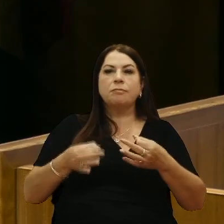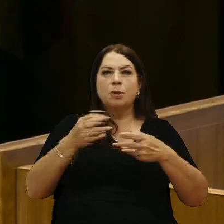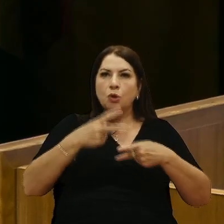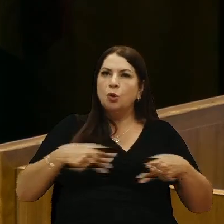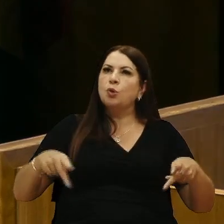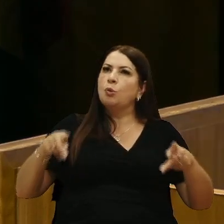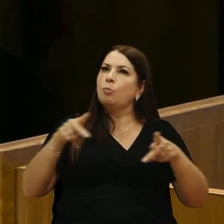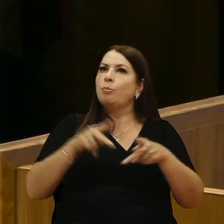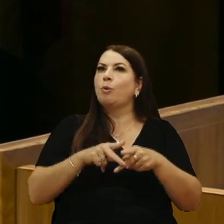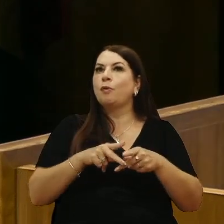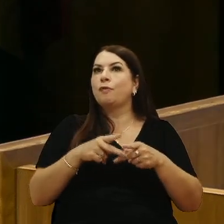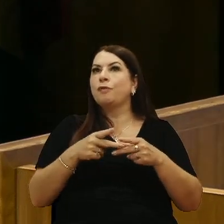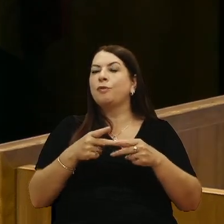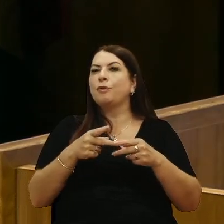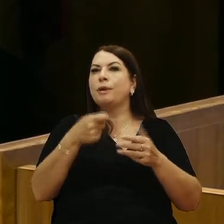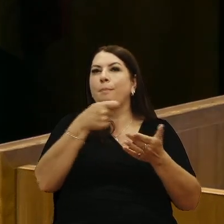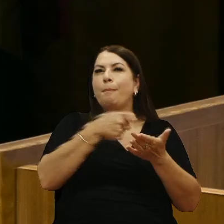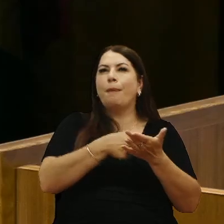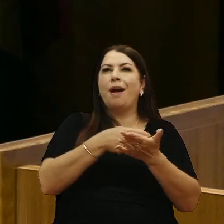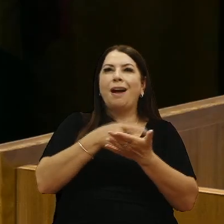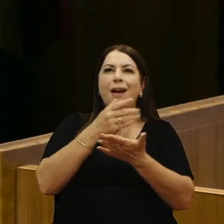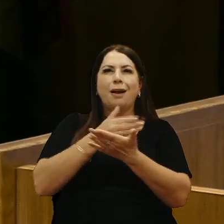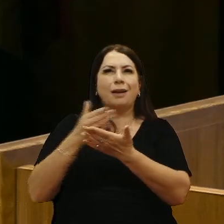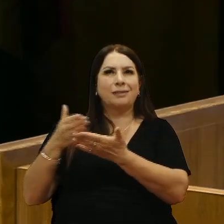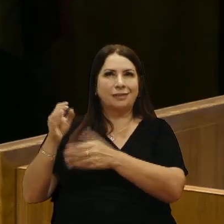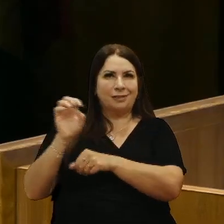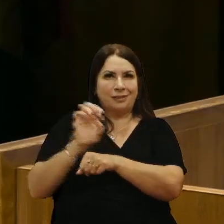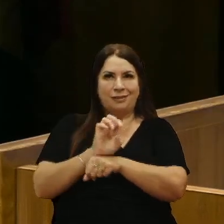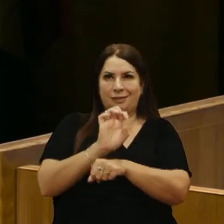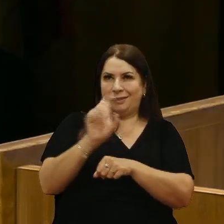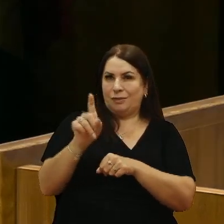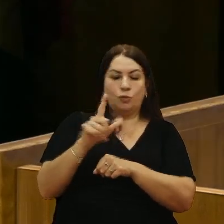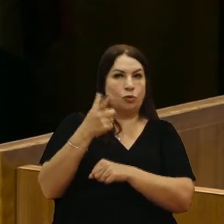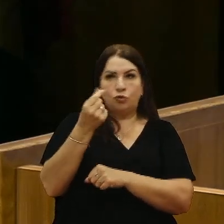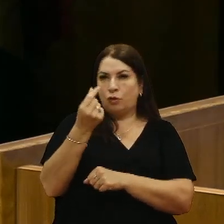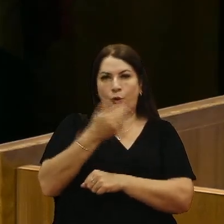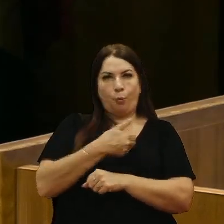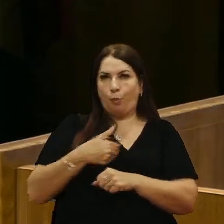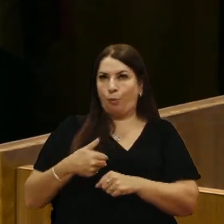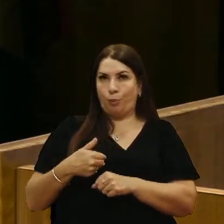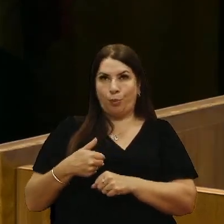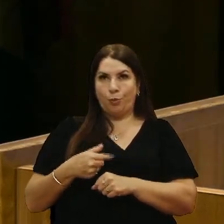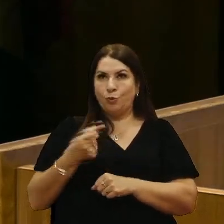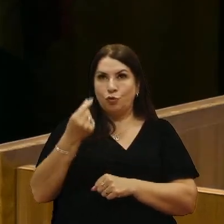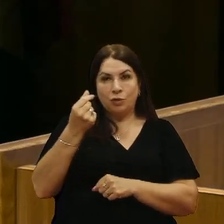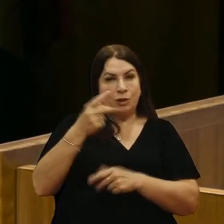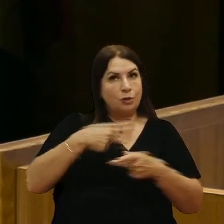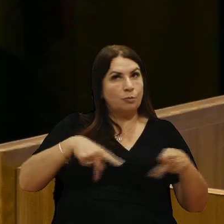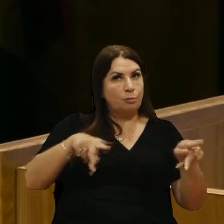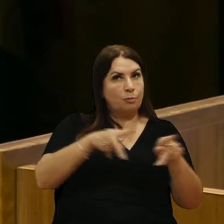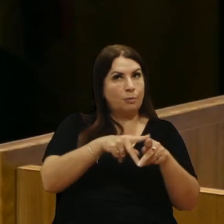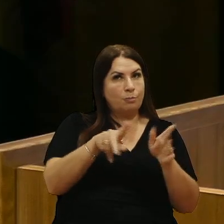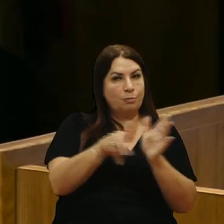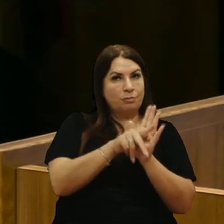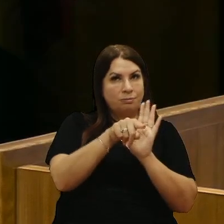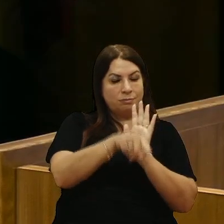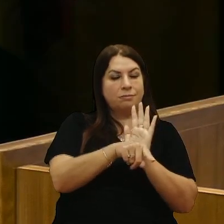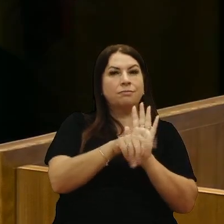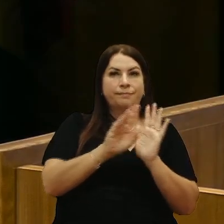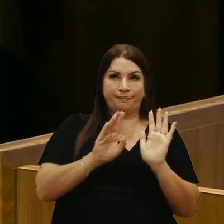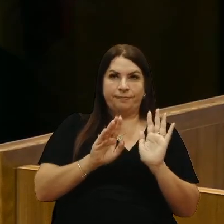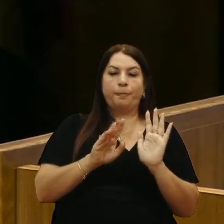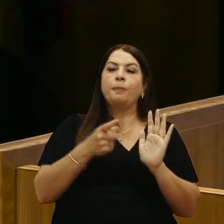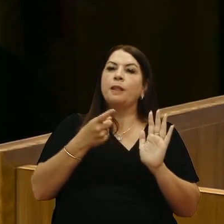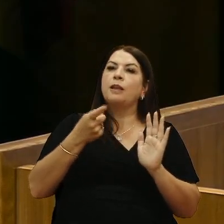povo que financia o Estado. Não existe dinheiro público, existe dinheiro do povo. E